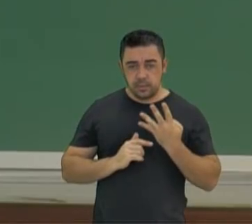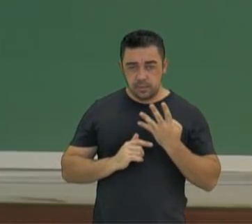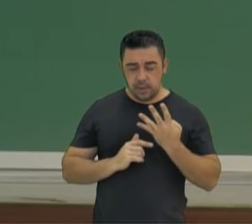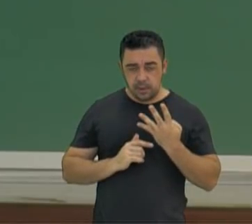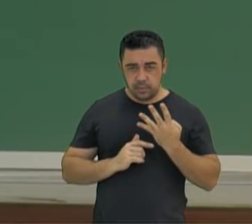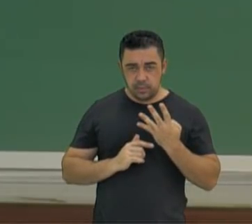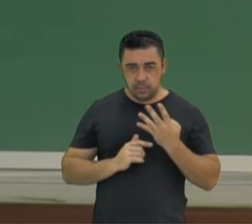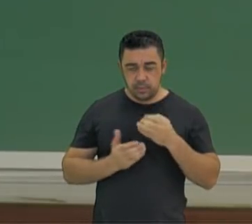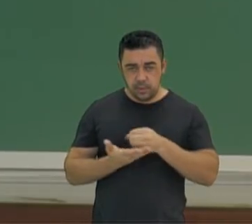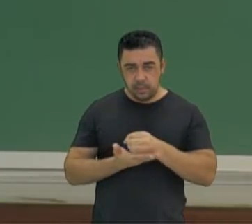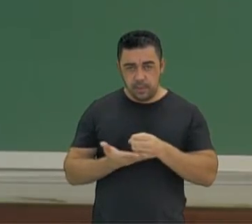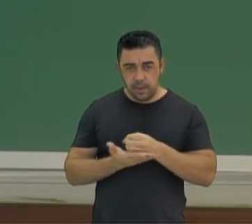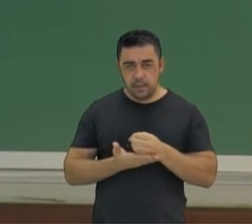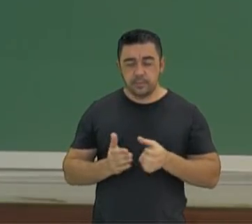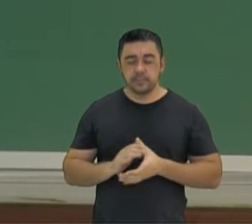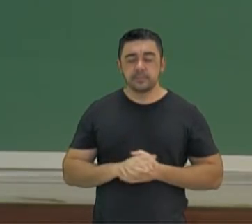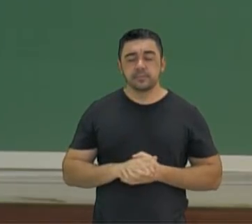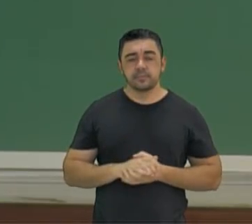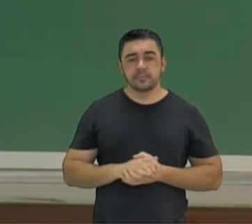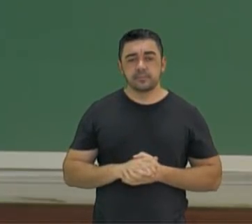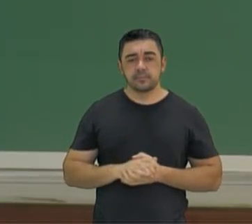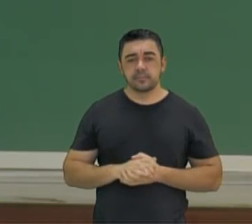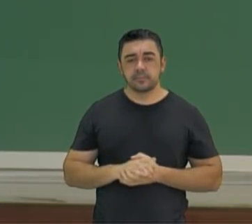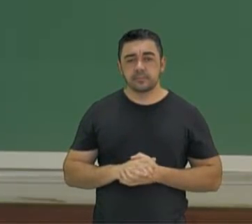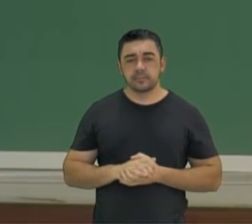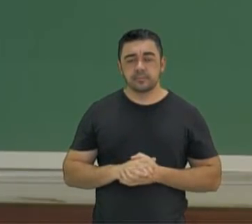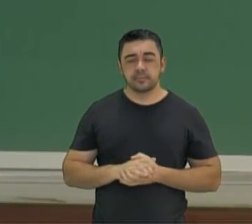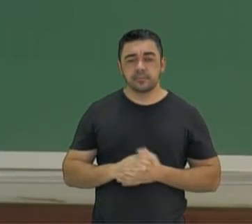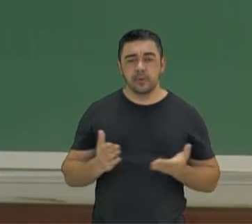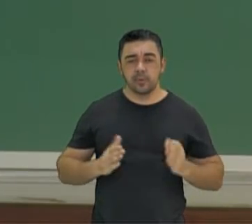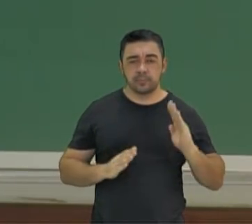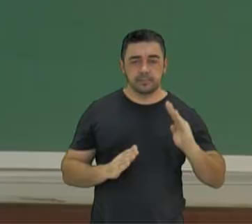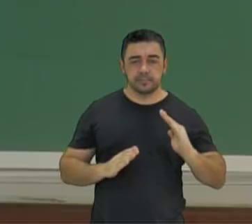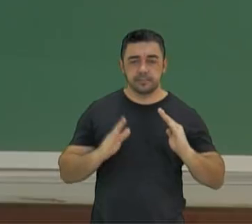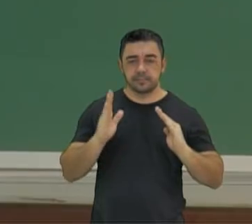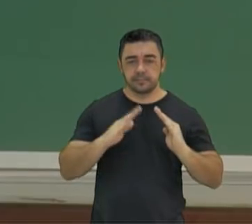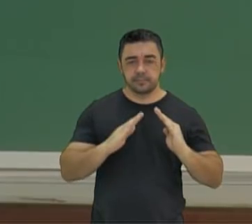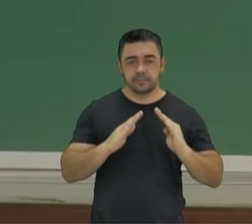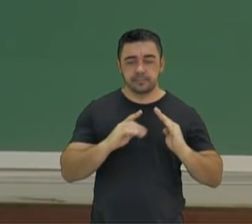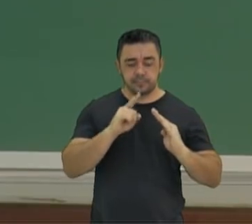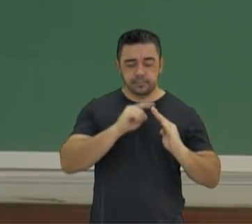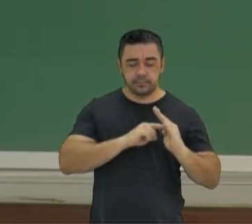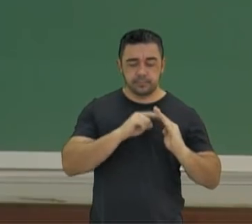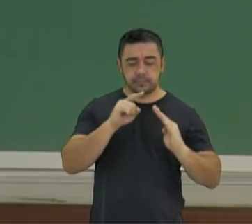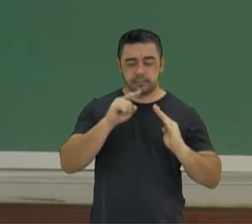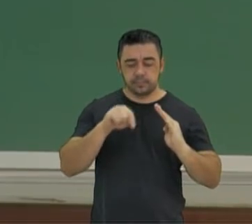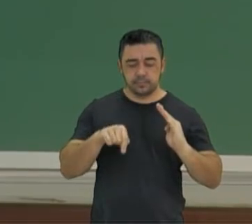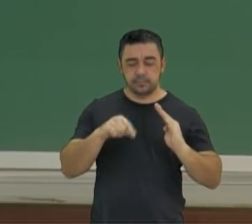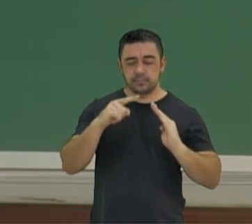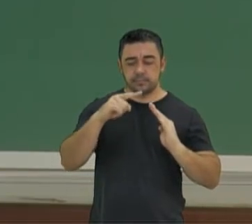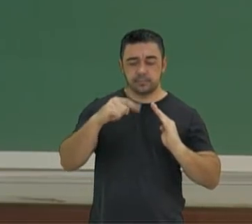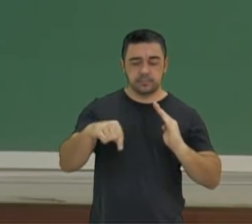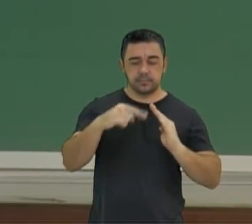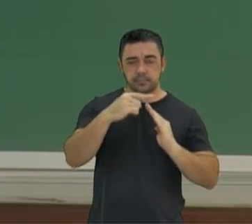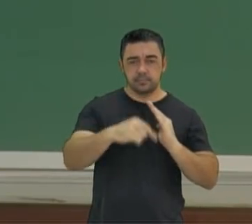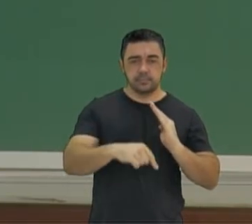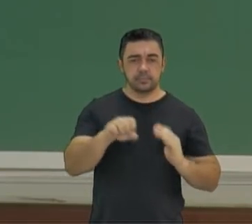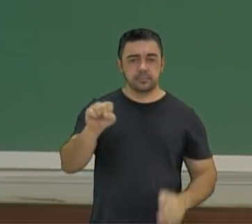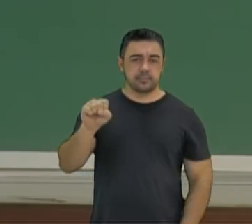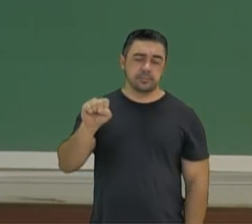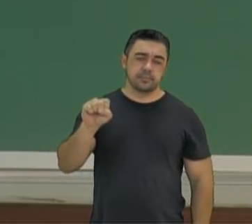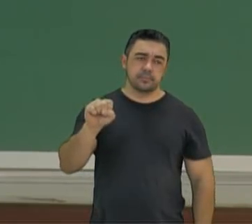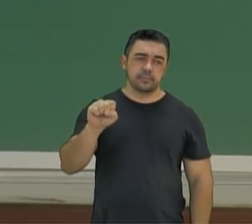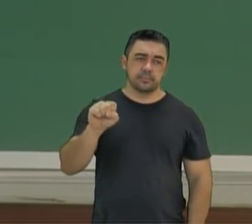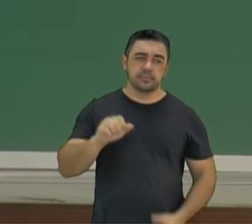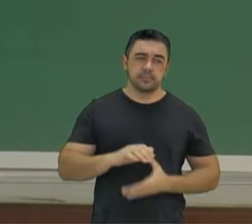3, 4 arestas da base. 5, 6, 7,